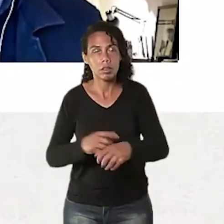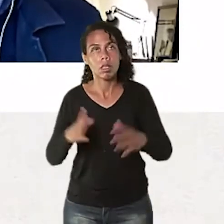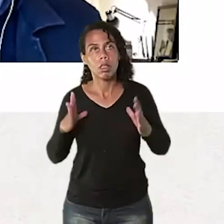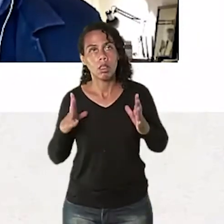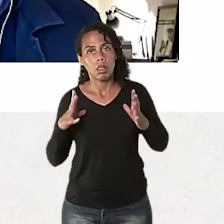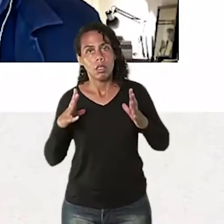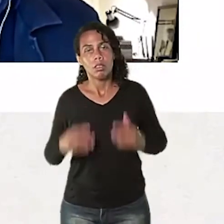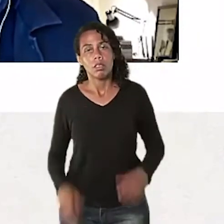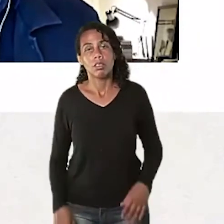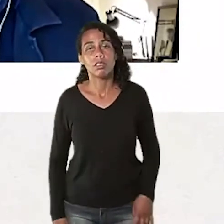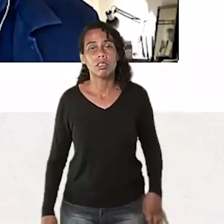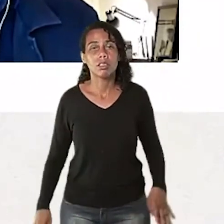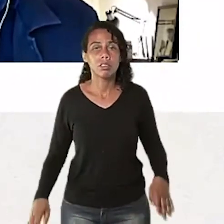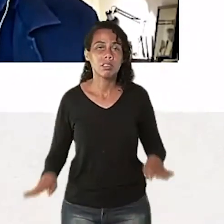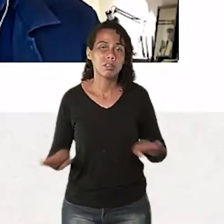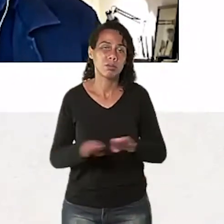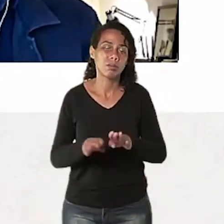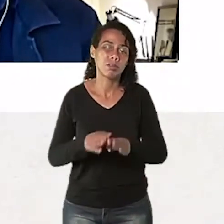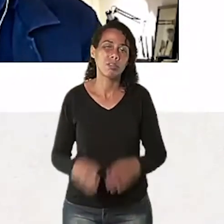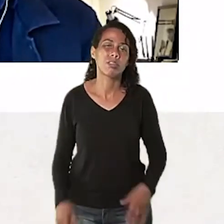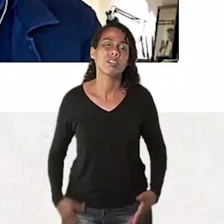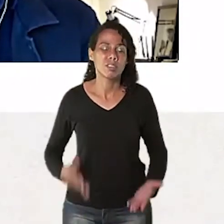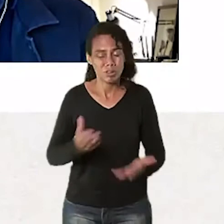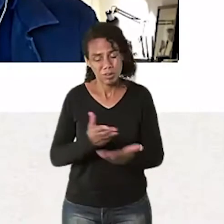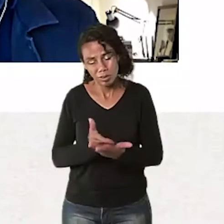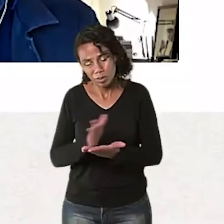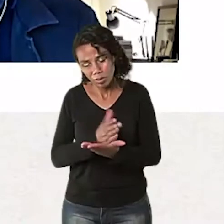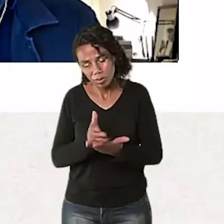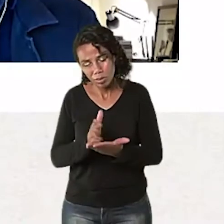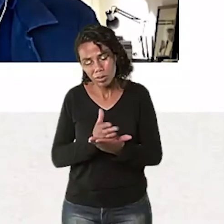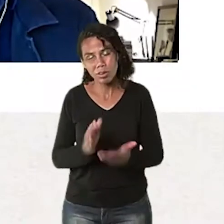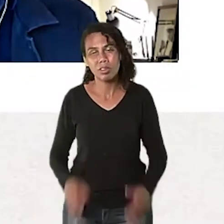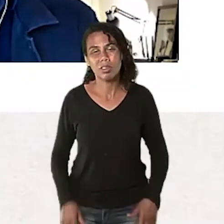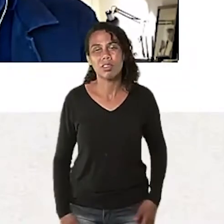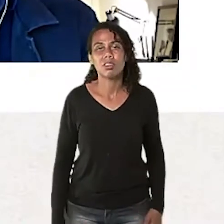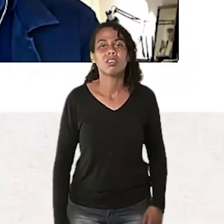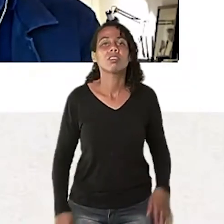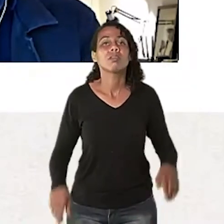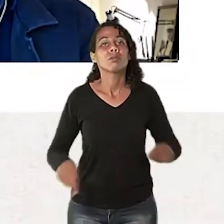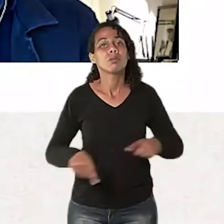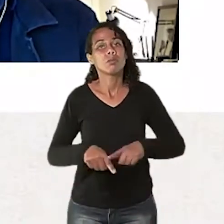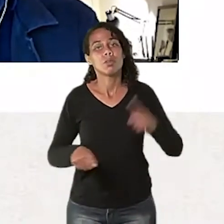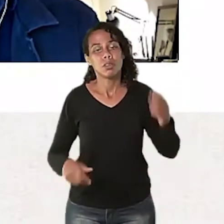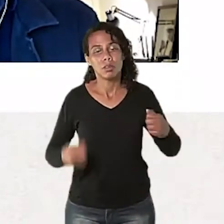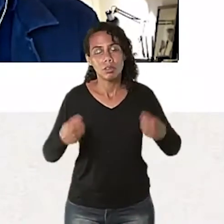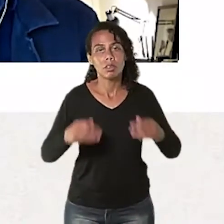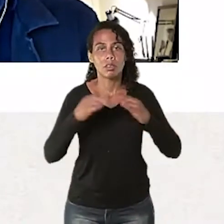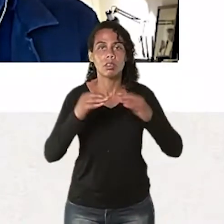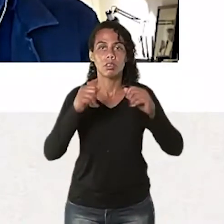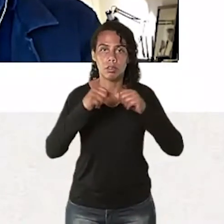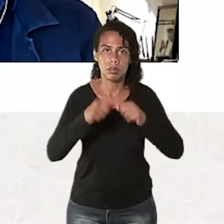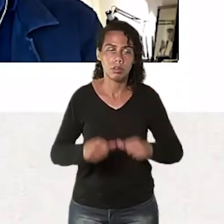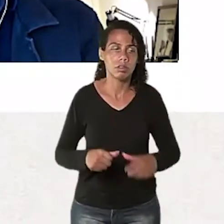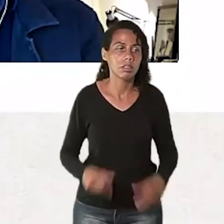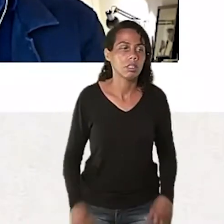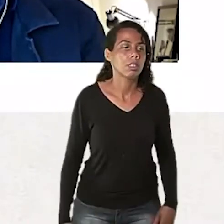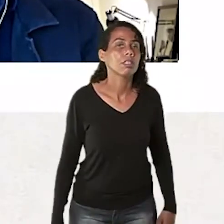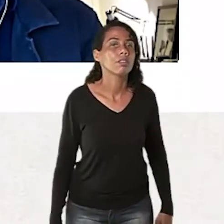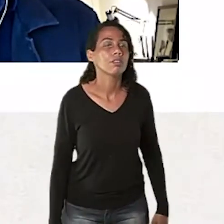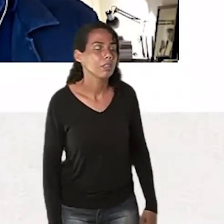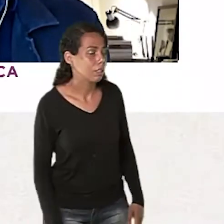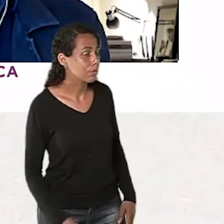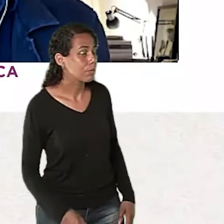das cenas, dos programas mais vistos no mundo é aquele do Animal Planet, que o povo só